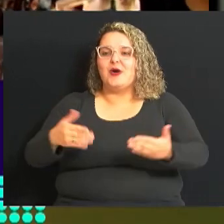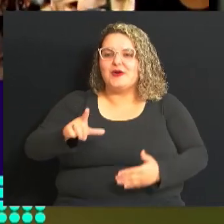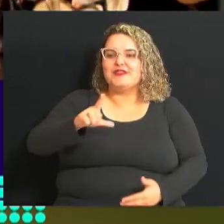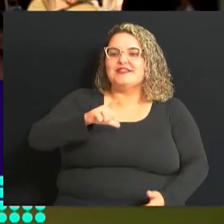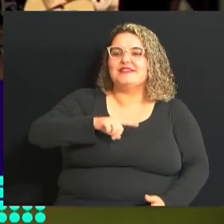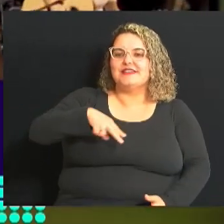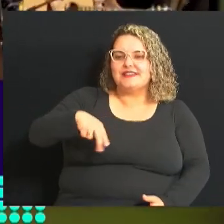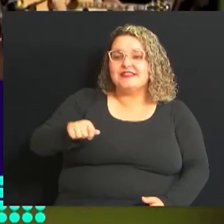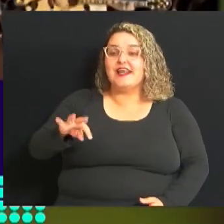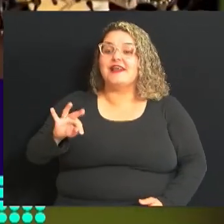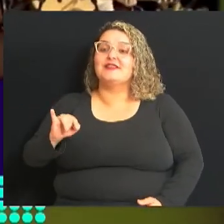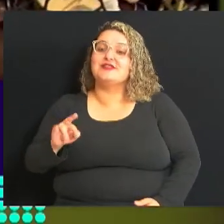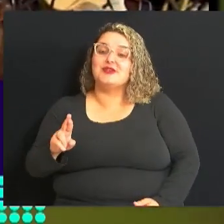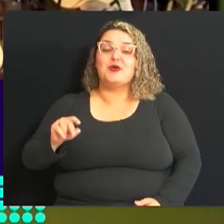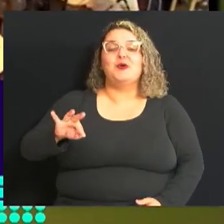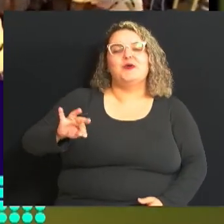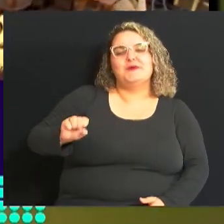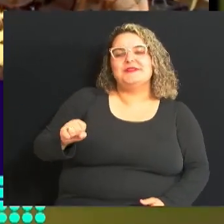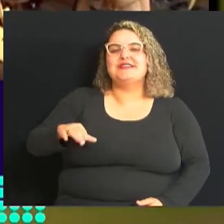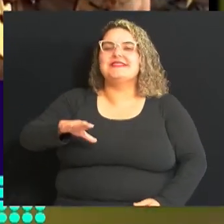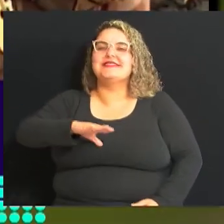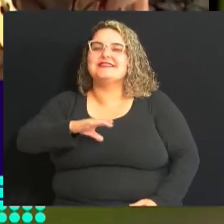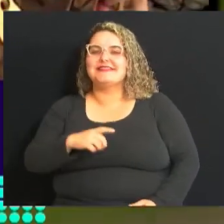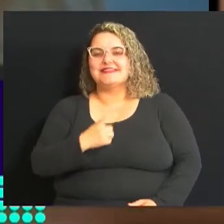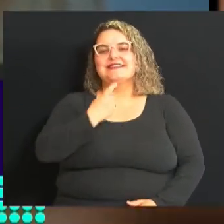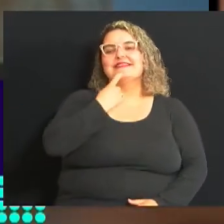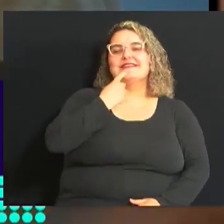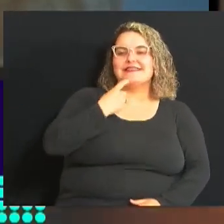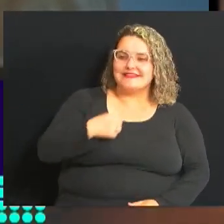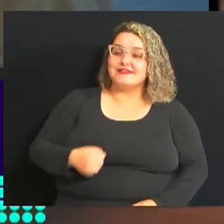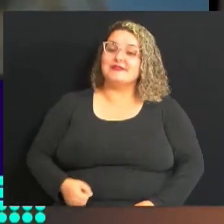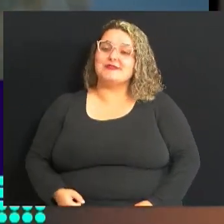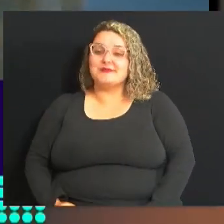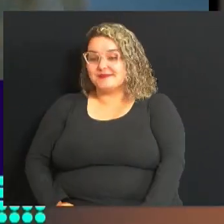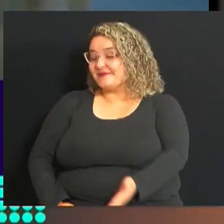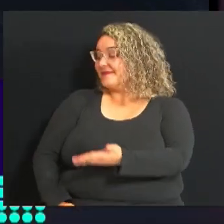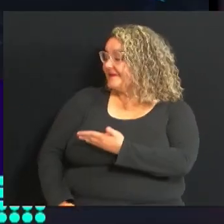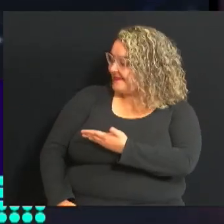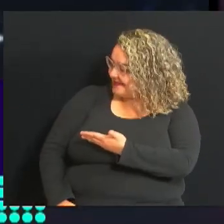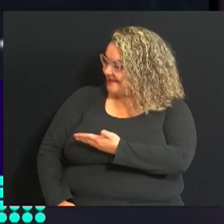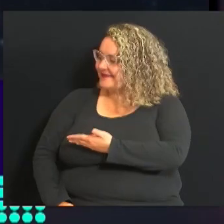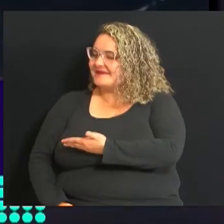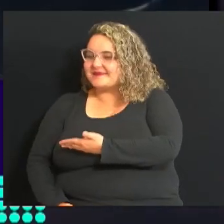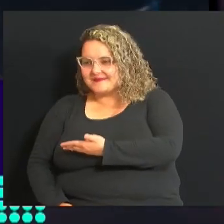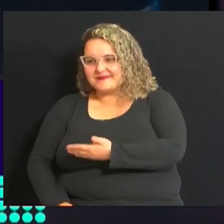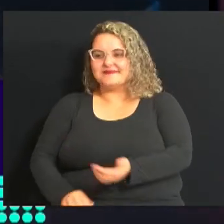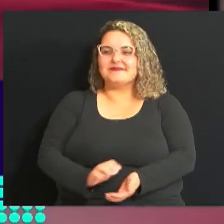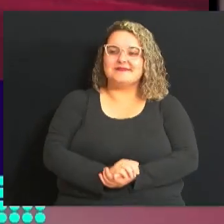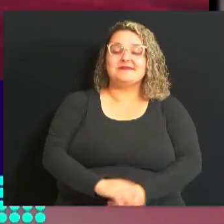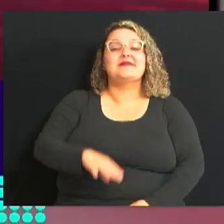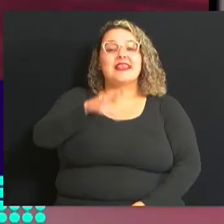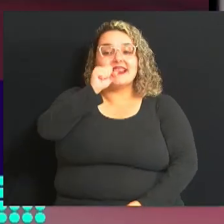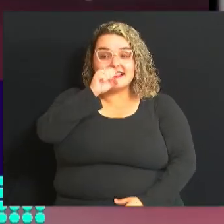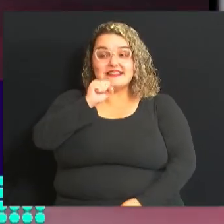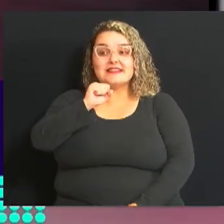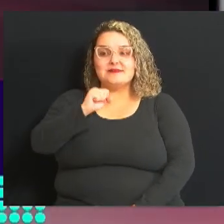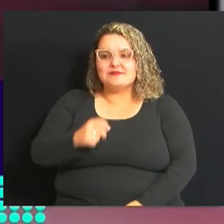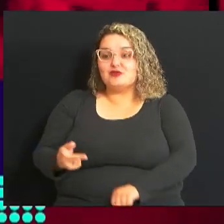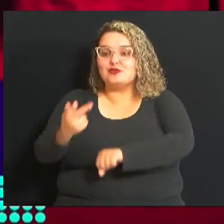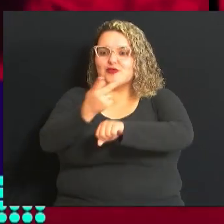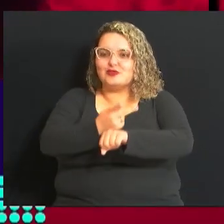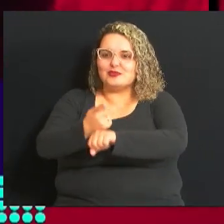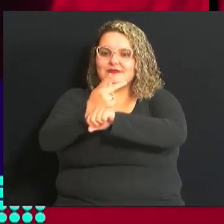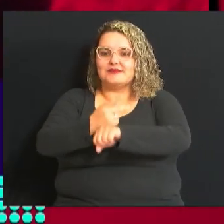Nat Roots em Campinas. Vai ser no Expo Dom Pedro, às 9 da noite. Sábado, premiado DJ e